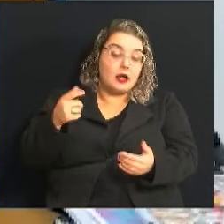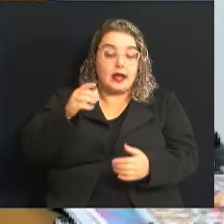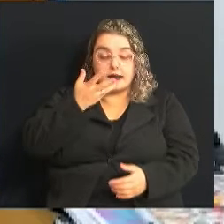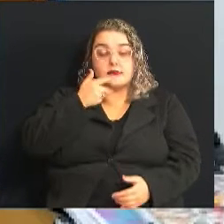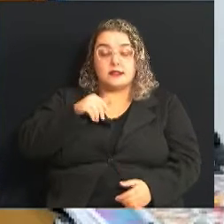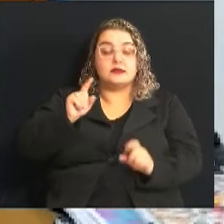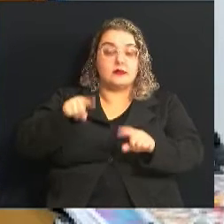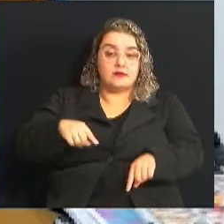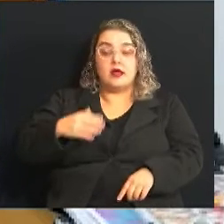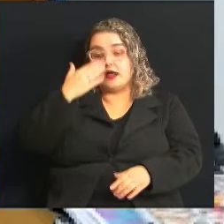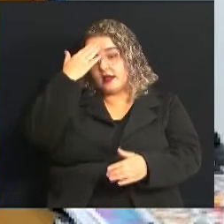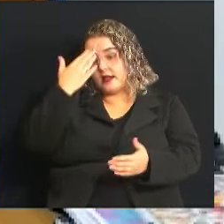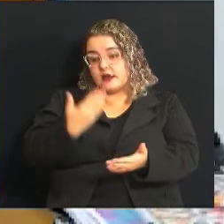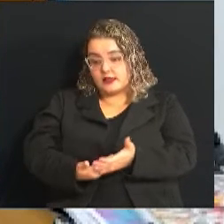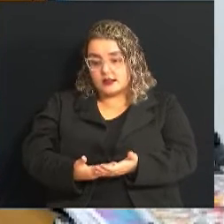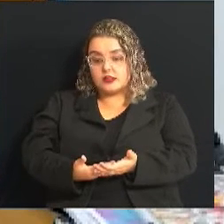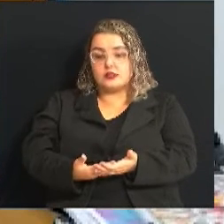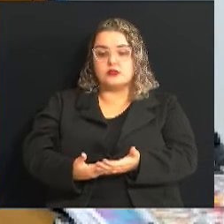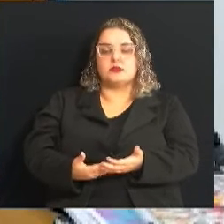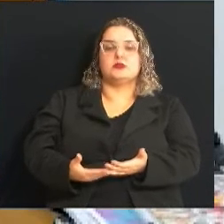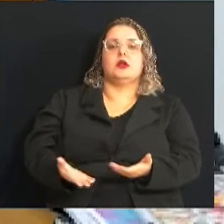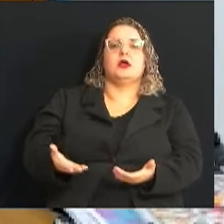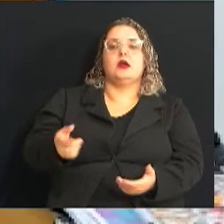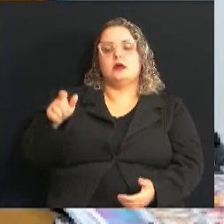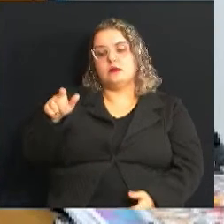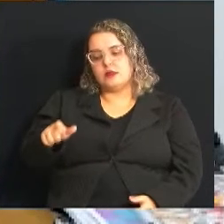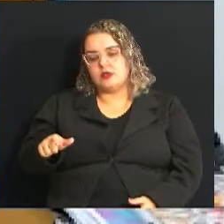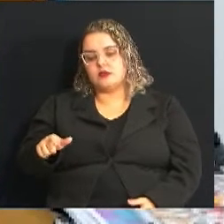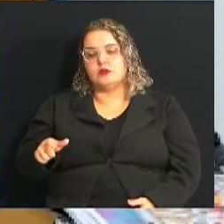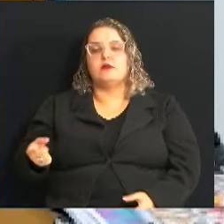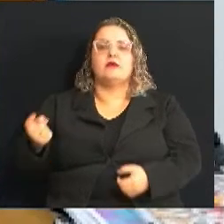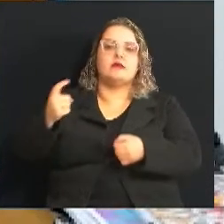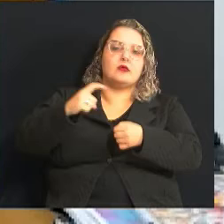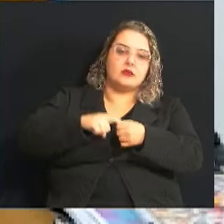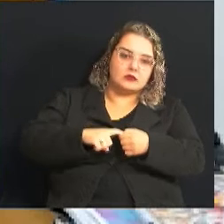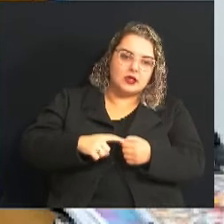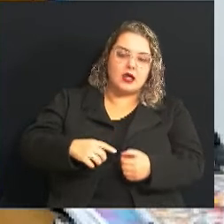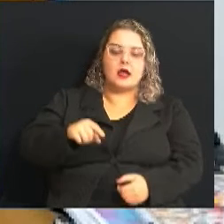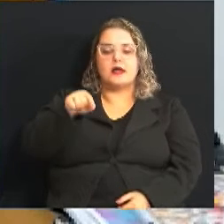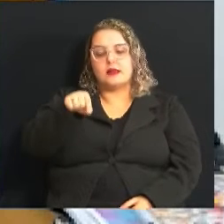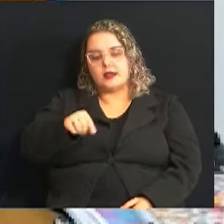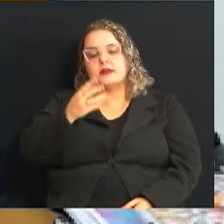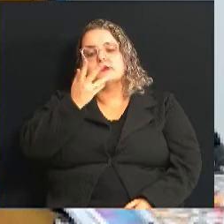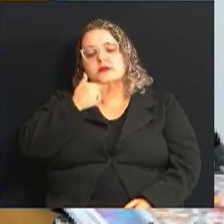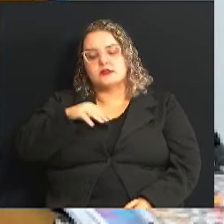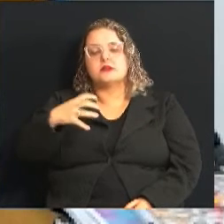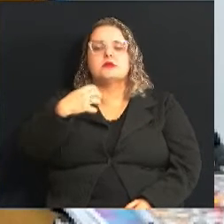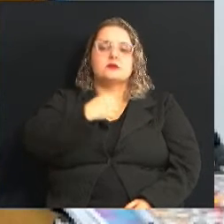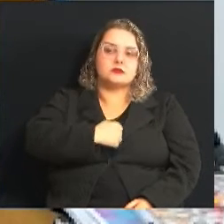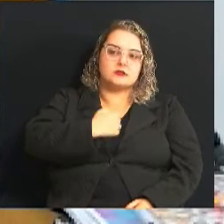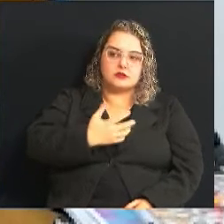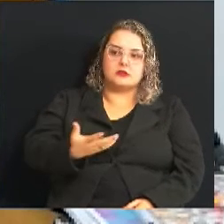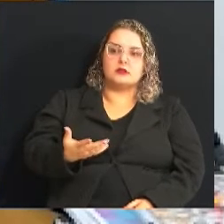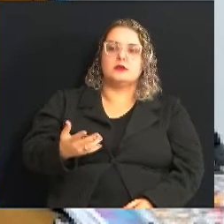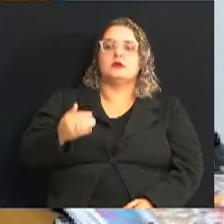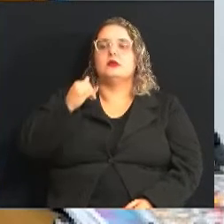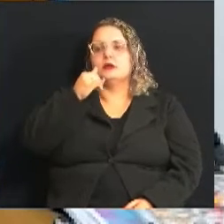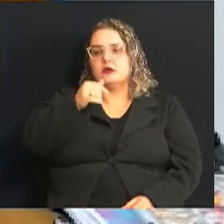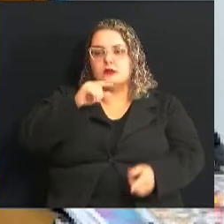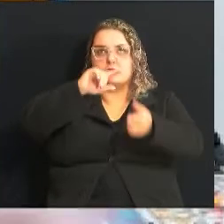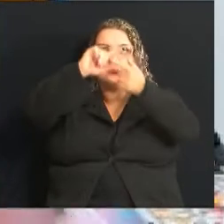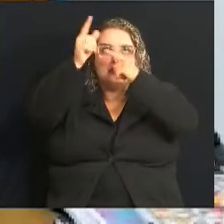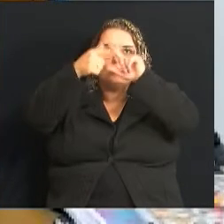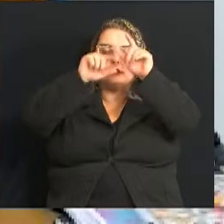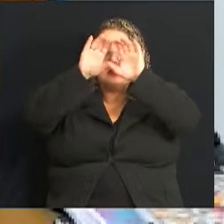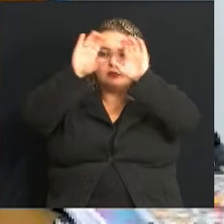com saudade, que está viajando. E, principalmente, se esses adultos falaram que virou estrelinha, que foi para o